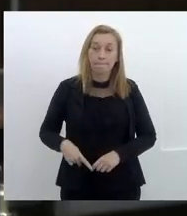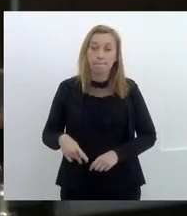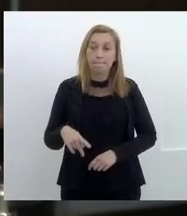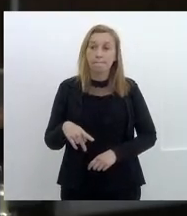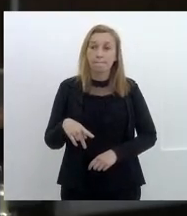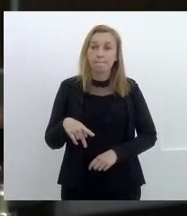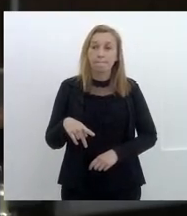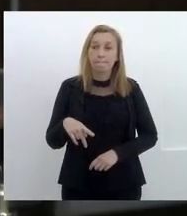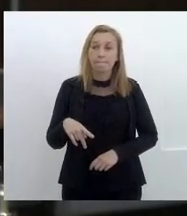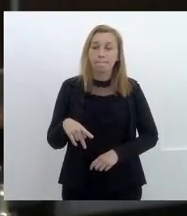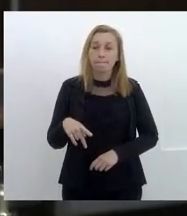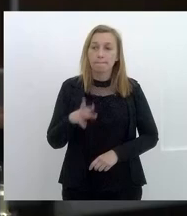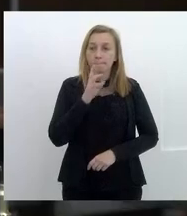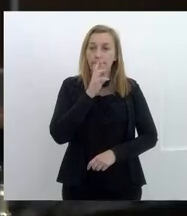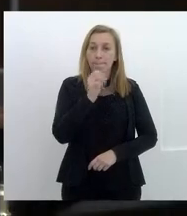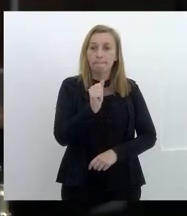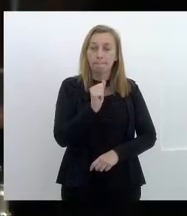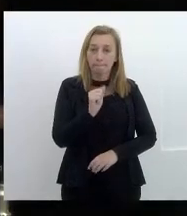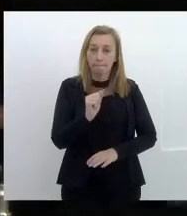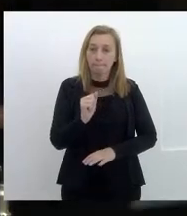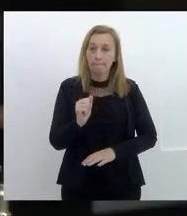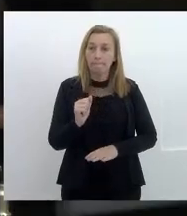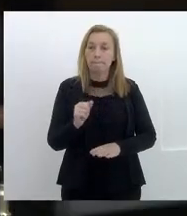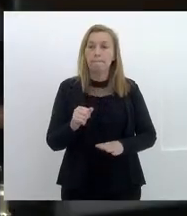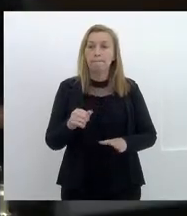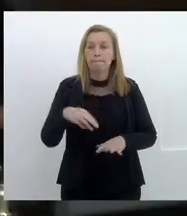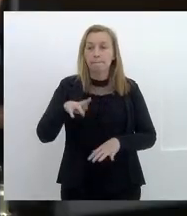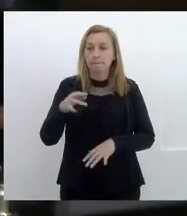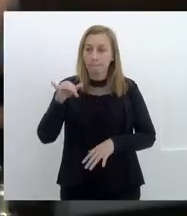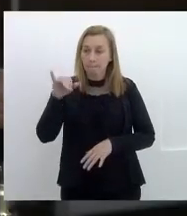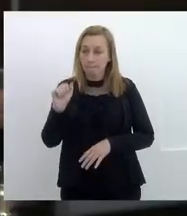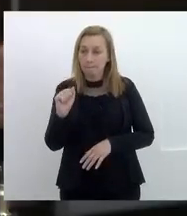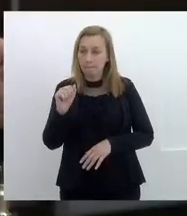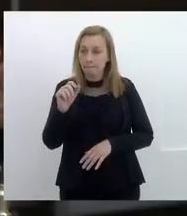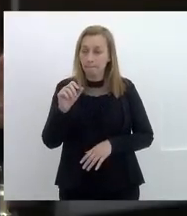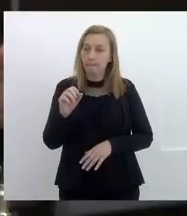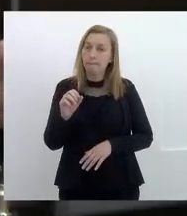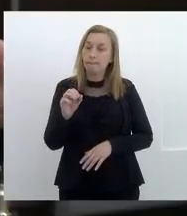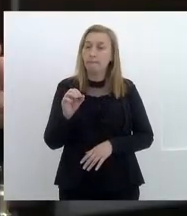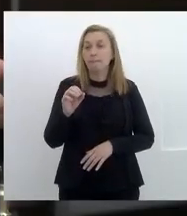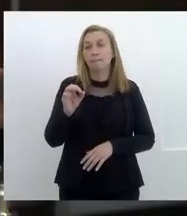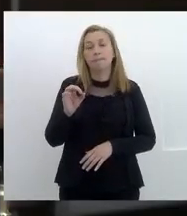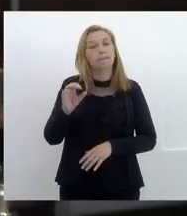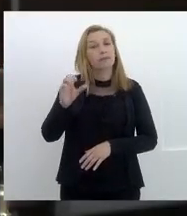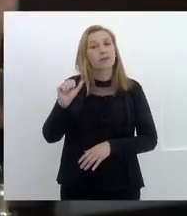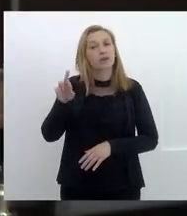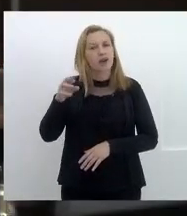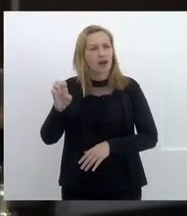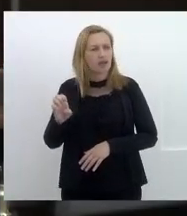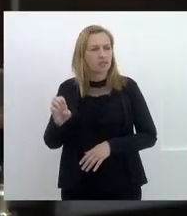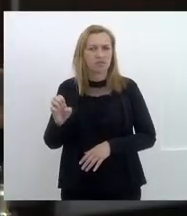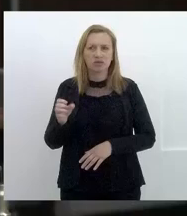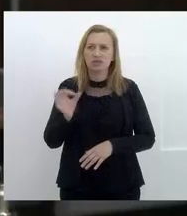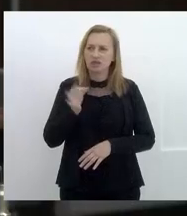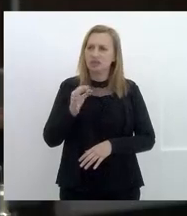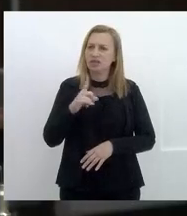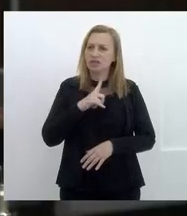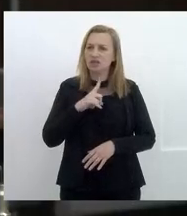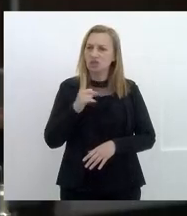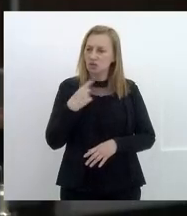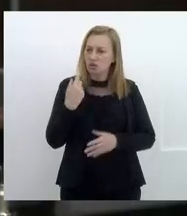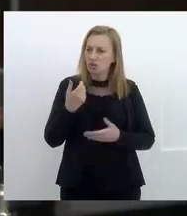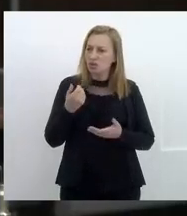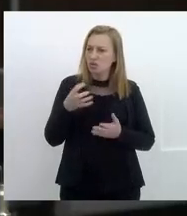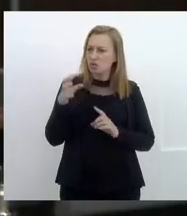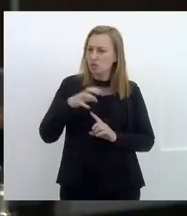que nós não estamos aí a Maria Carmem tem toda razão mas não estamos aqui e sob pressão ou sob a égide